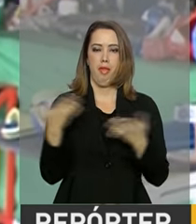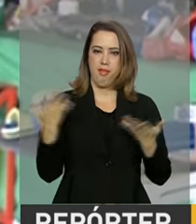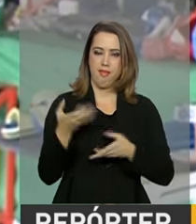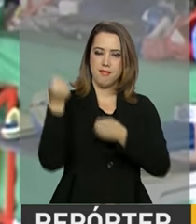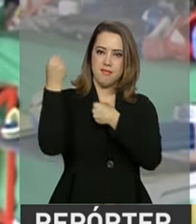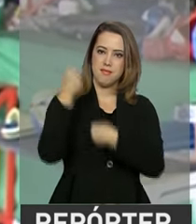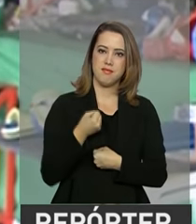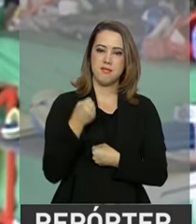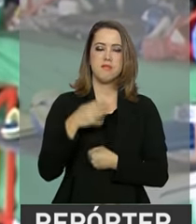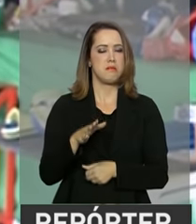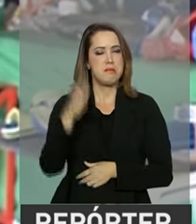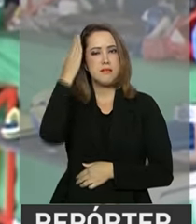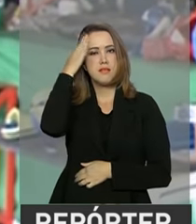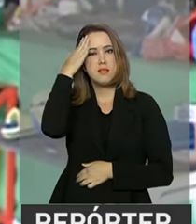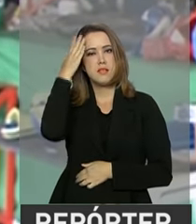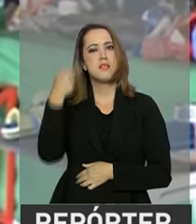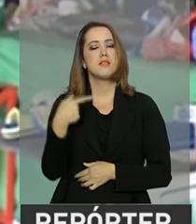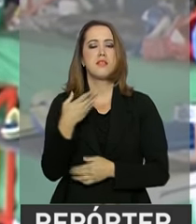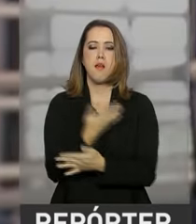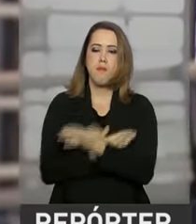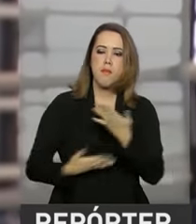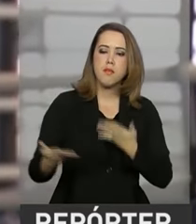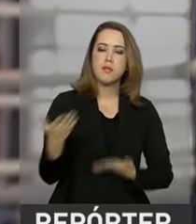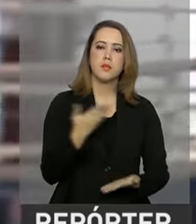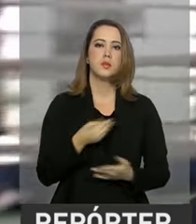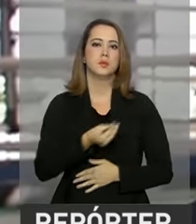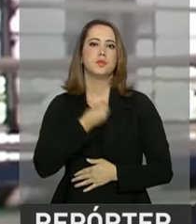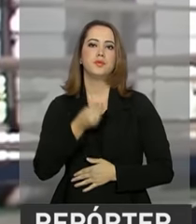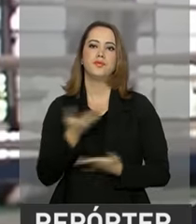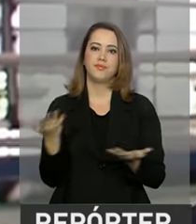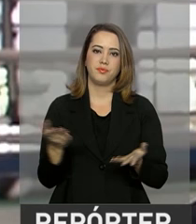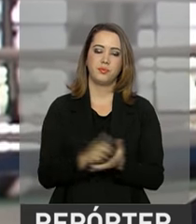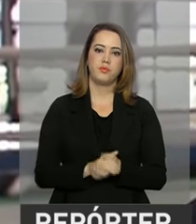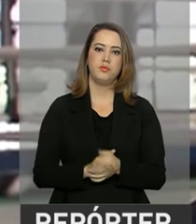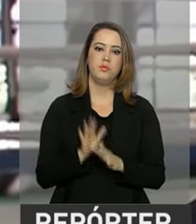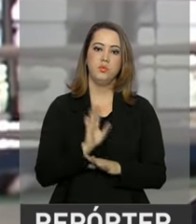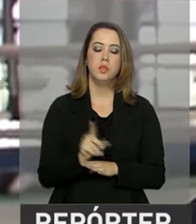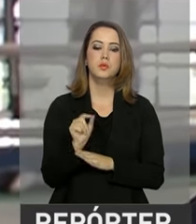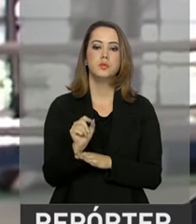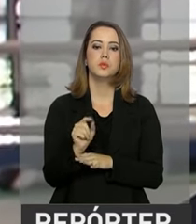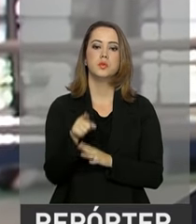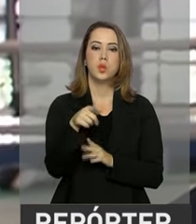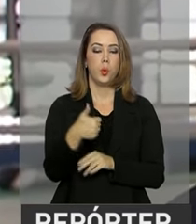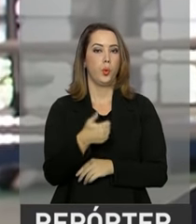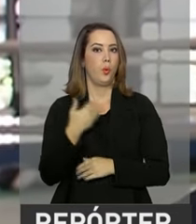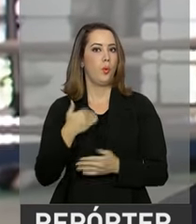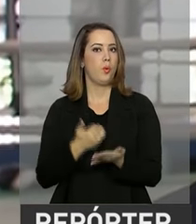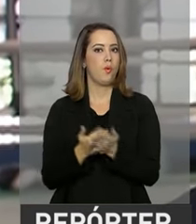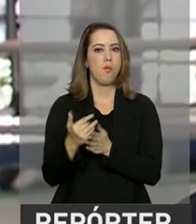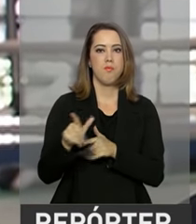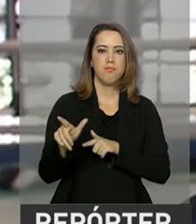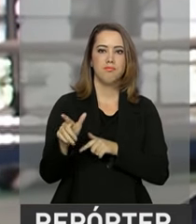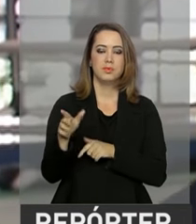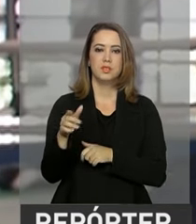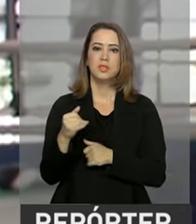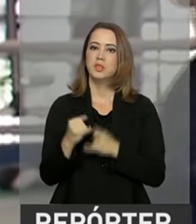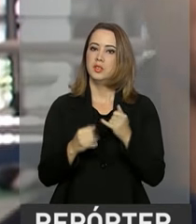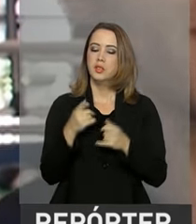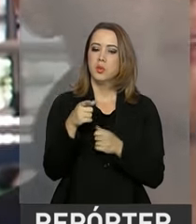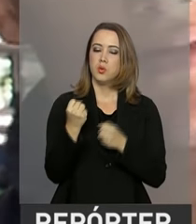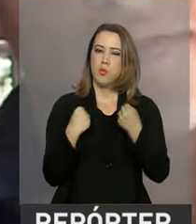compromisso, lidar com com os companheiros, saber ajudar. Michel lembra que a carreira começou aos 10 anos, incentivado pelo